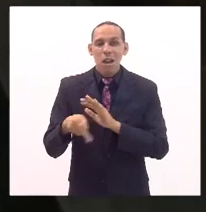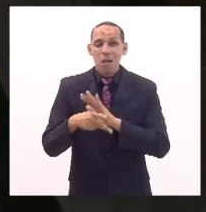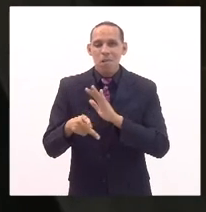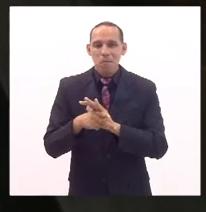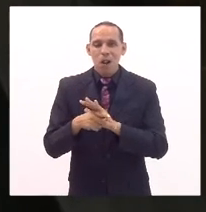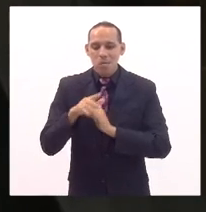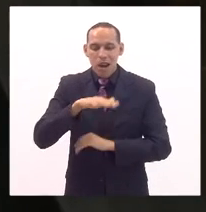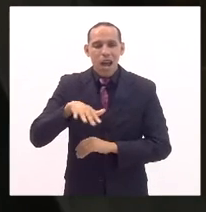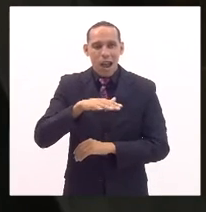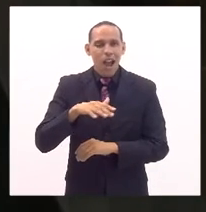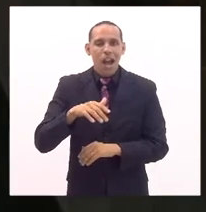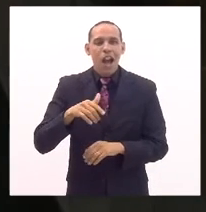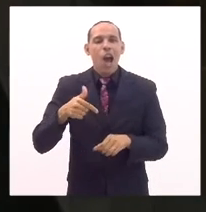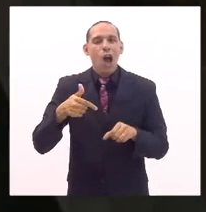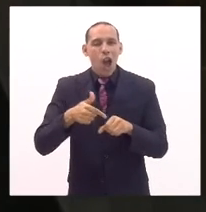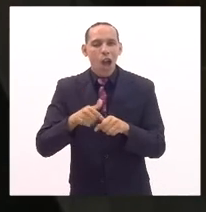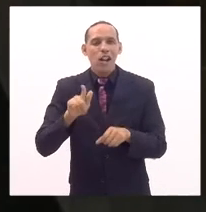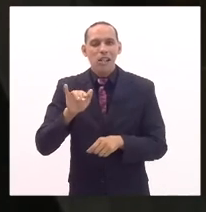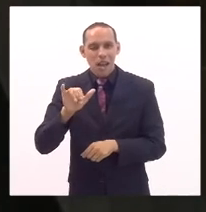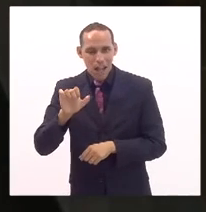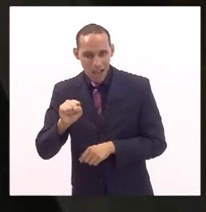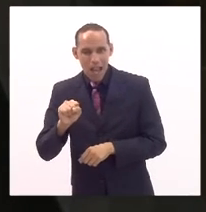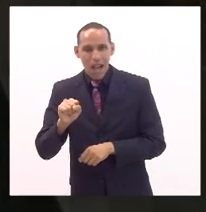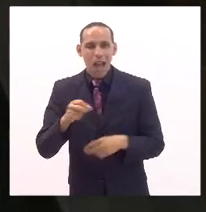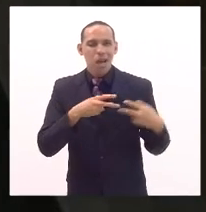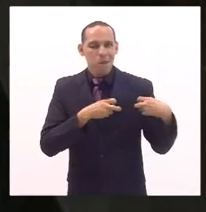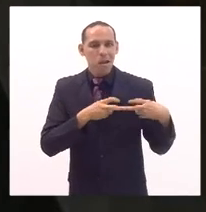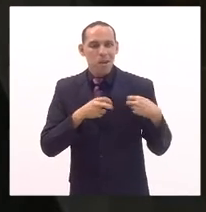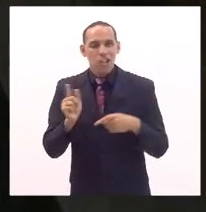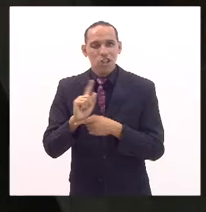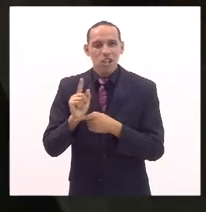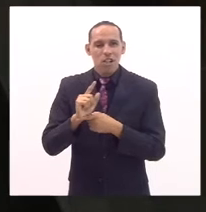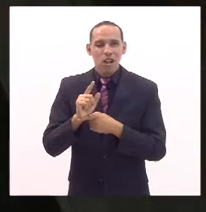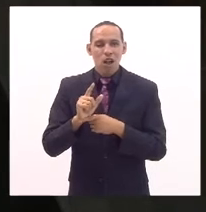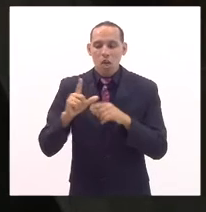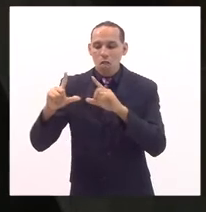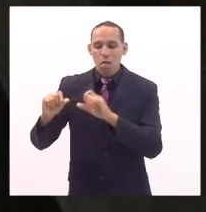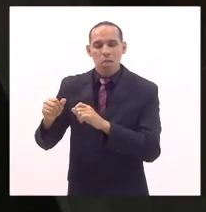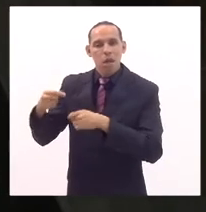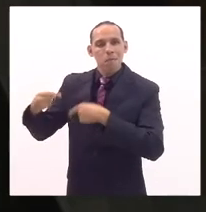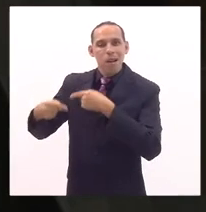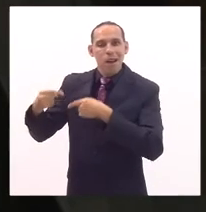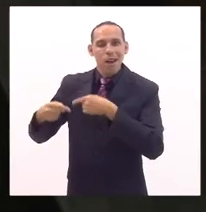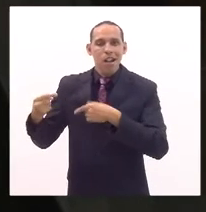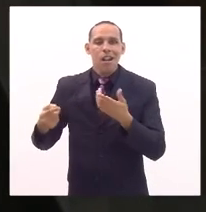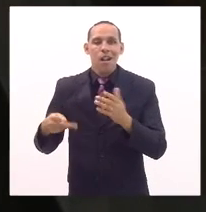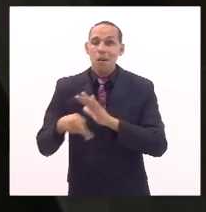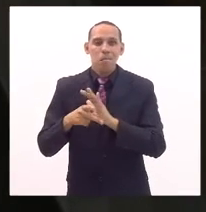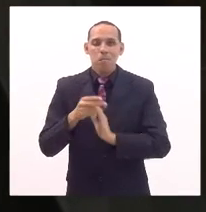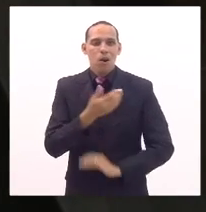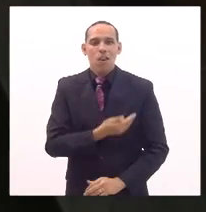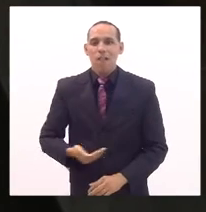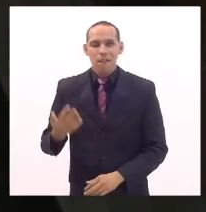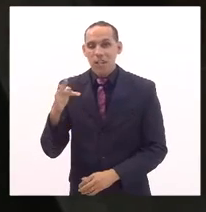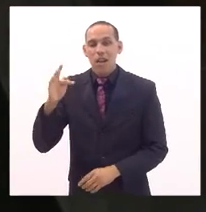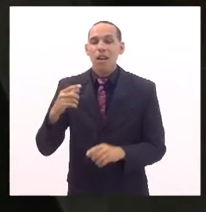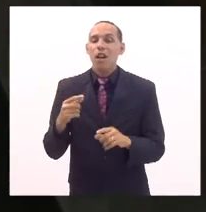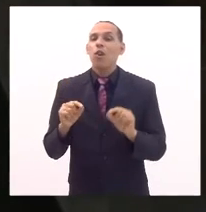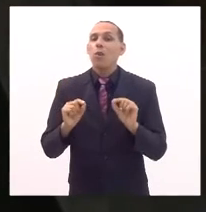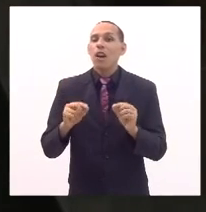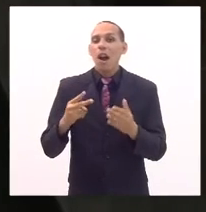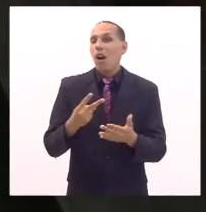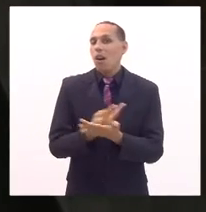o setor de óleo e gás do Brasil a tragédia que a gestão da Petrobras por parte do governo federal que levou a um aumento